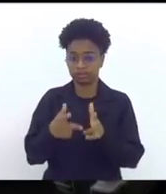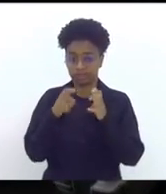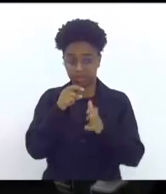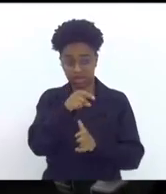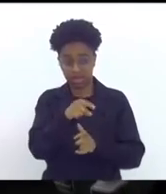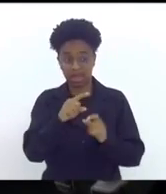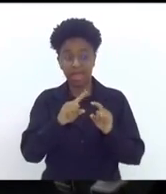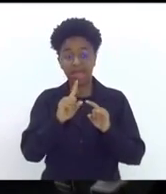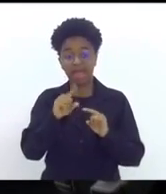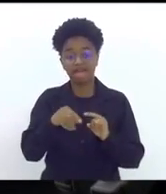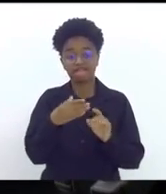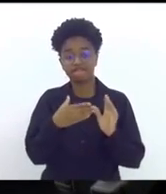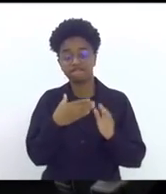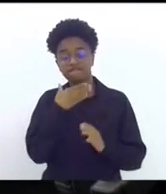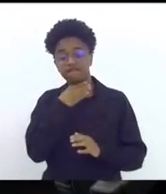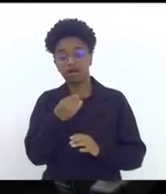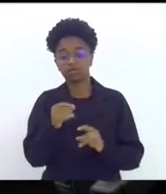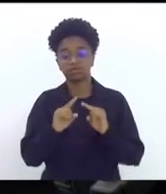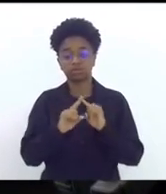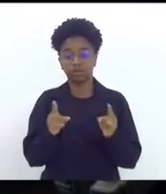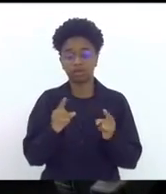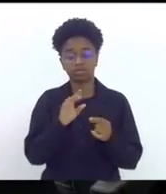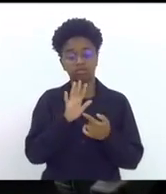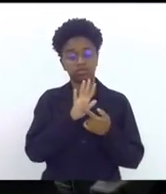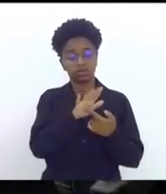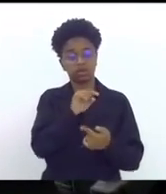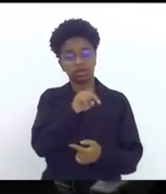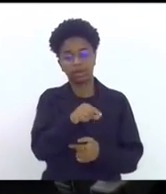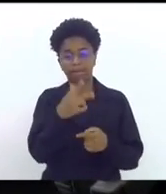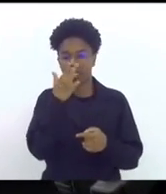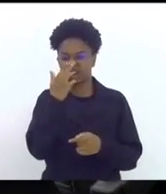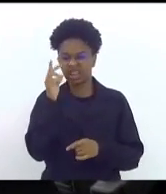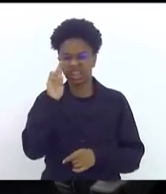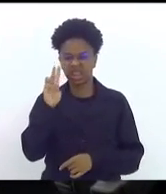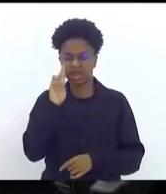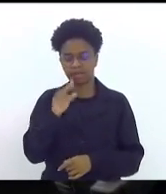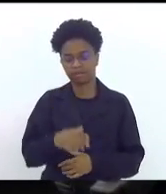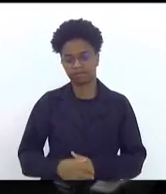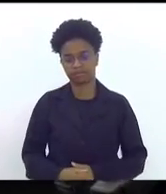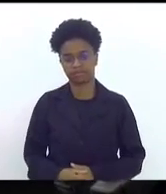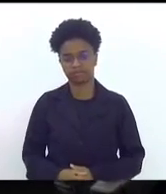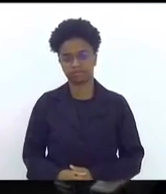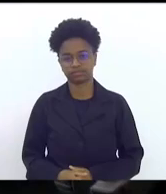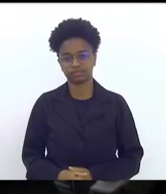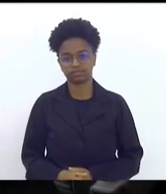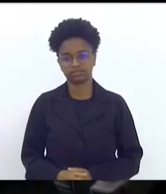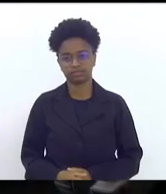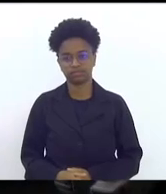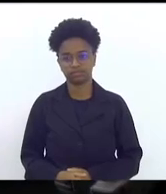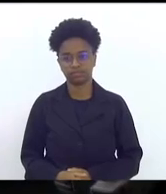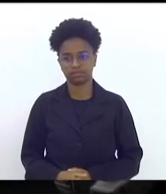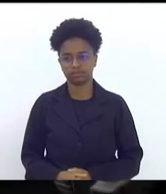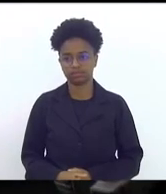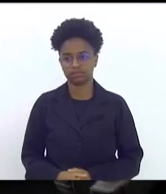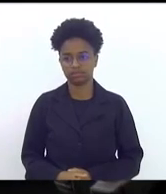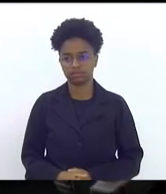falso, mas ele indica alguém, como se recordasse daquilo.